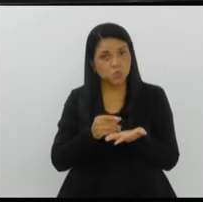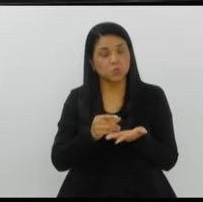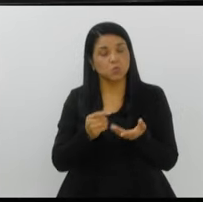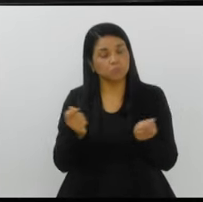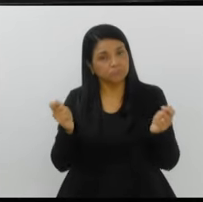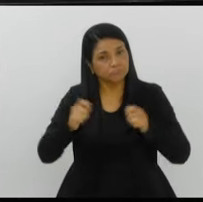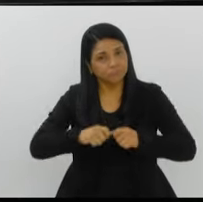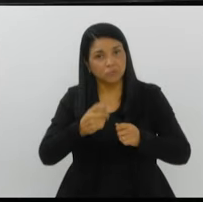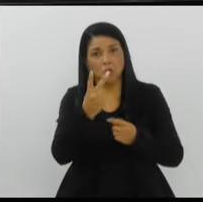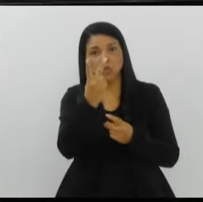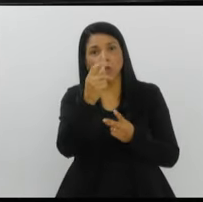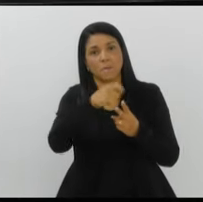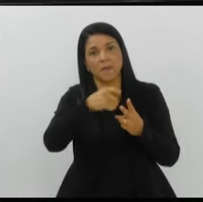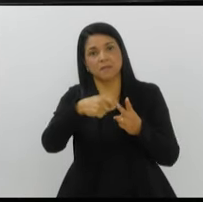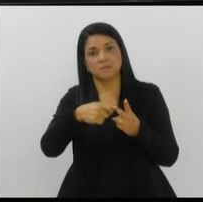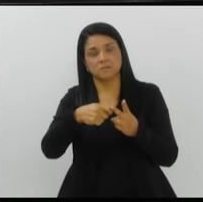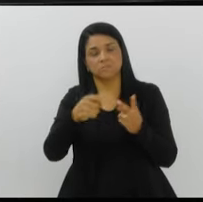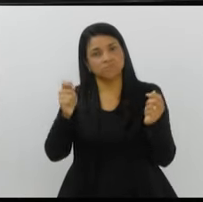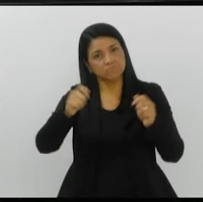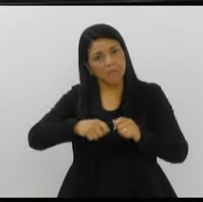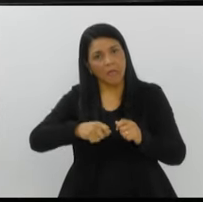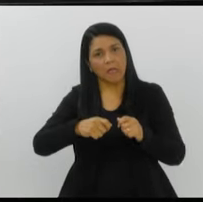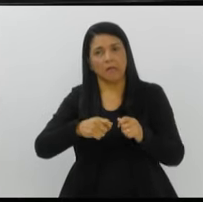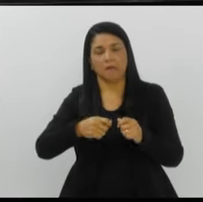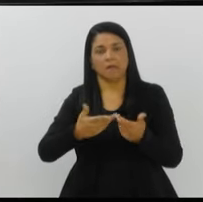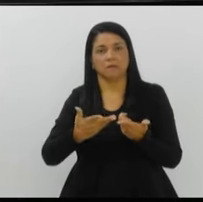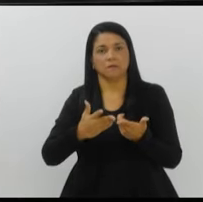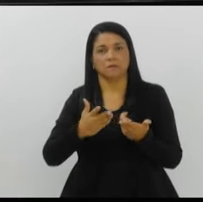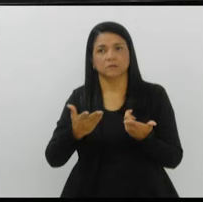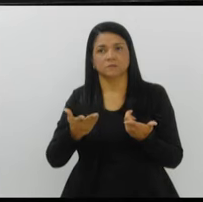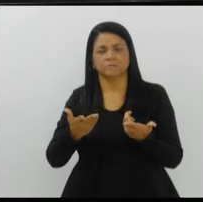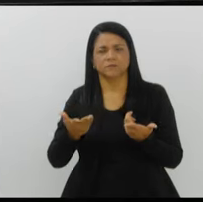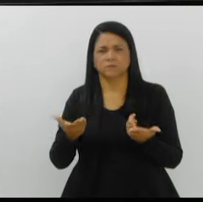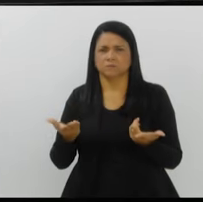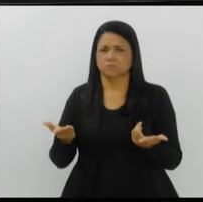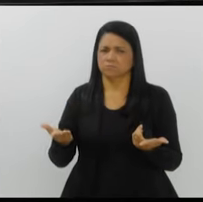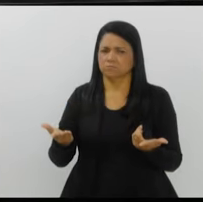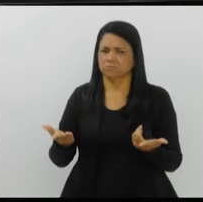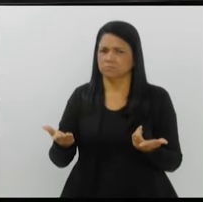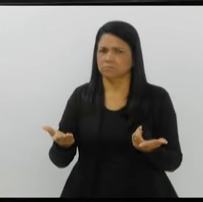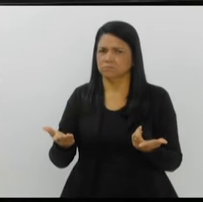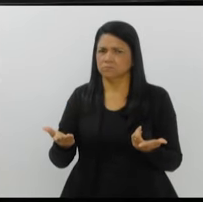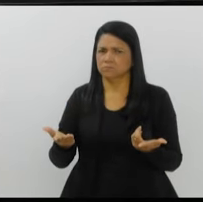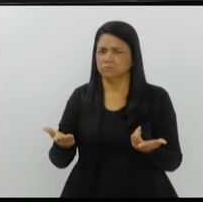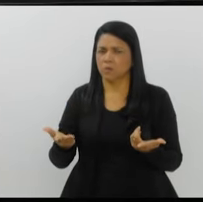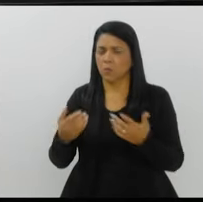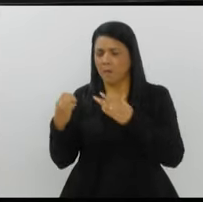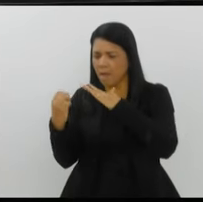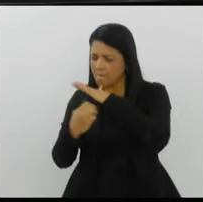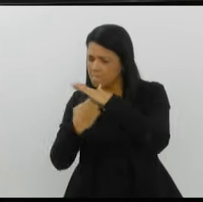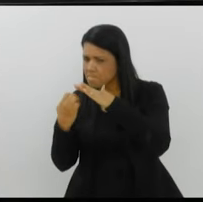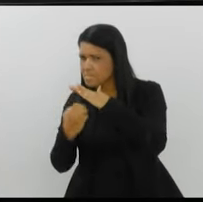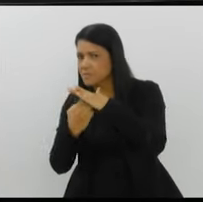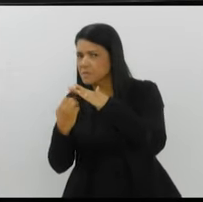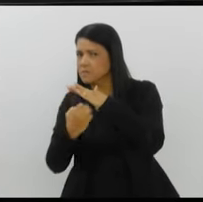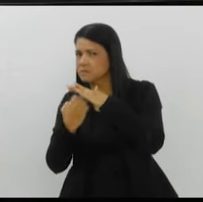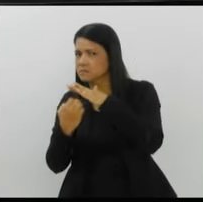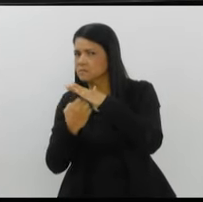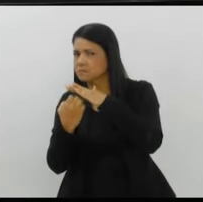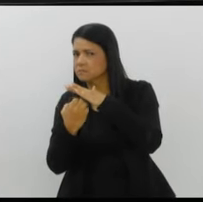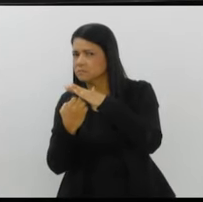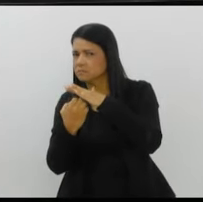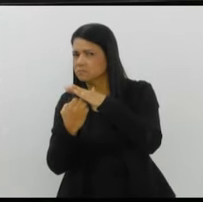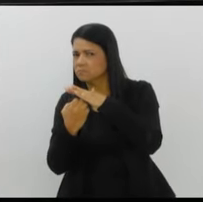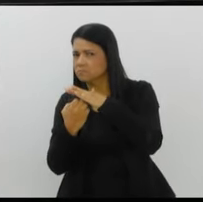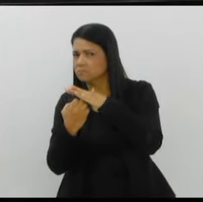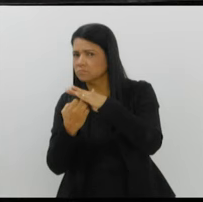apenas 2 meses. Ora, se uma concessionária que está